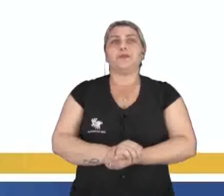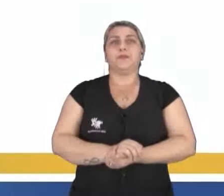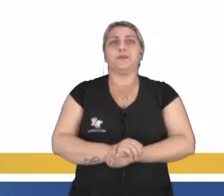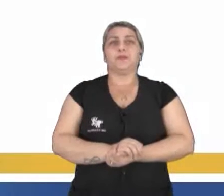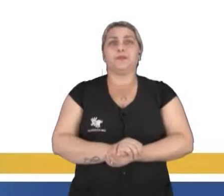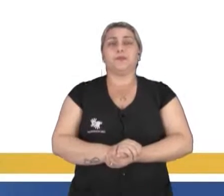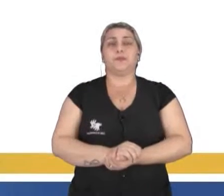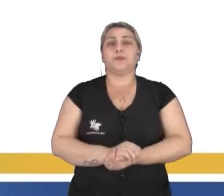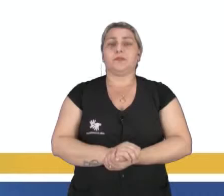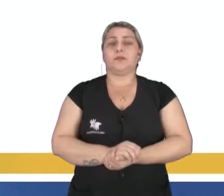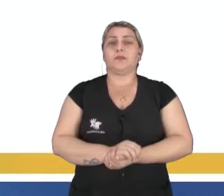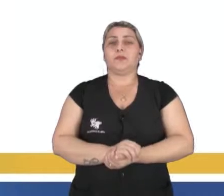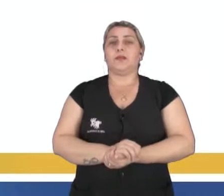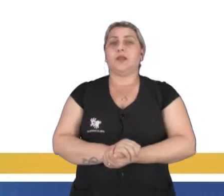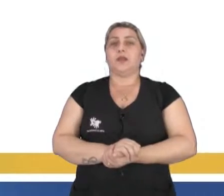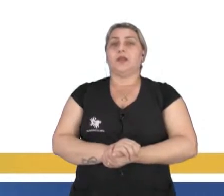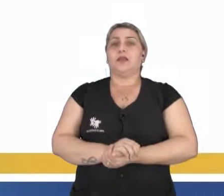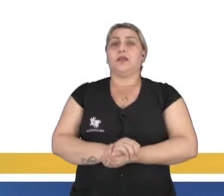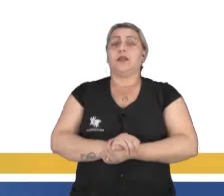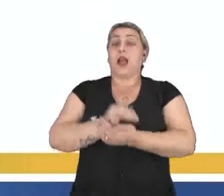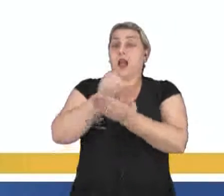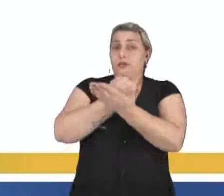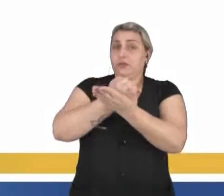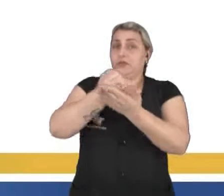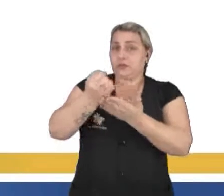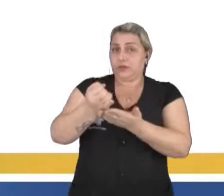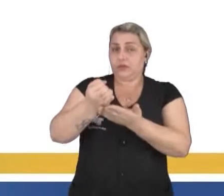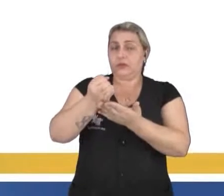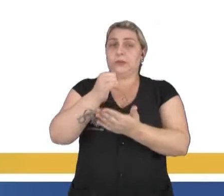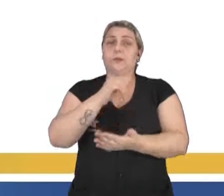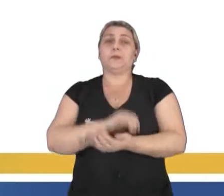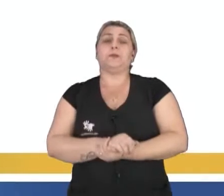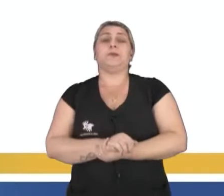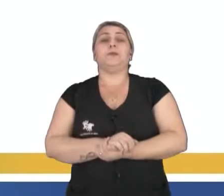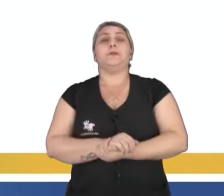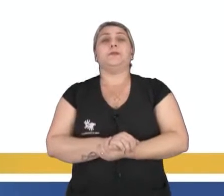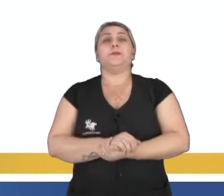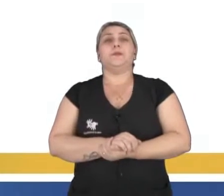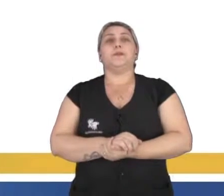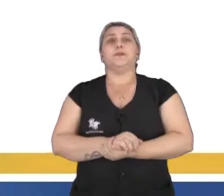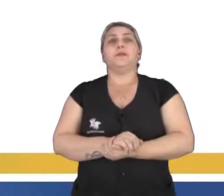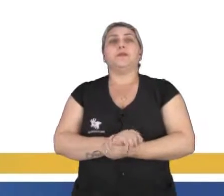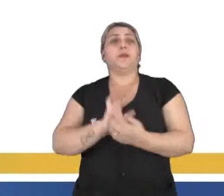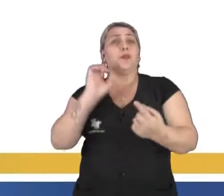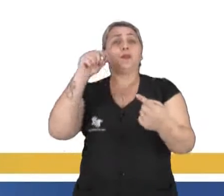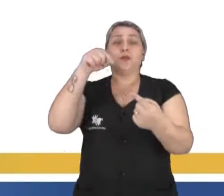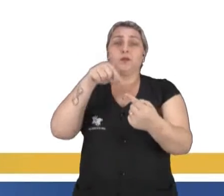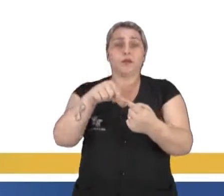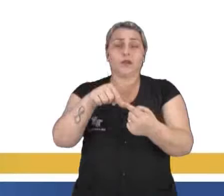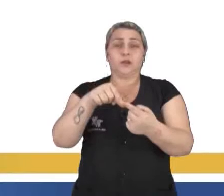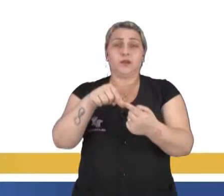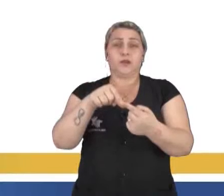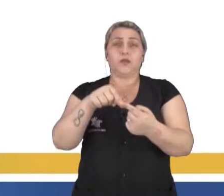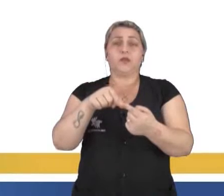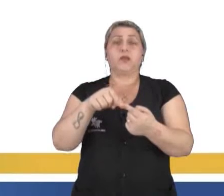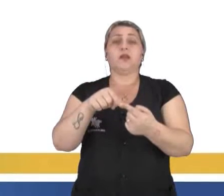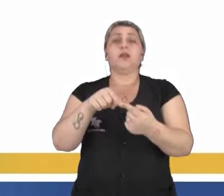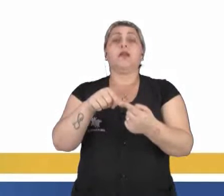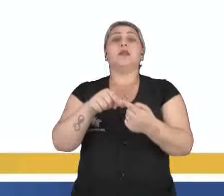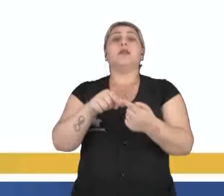geralmente produzem geralmente introduzem essas orações subordinadas tá os quais exercem a função de